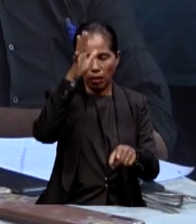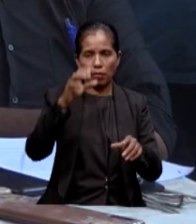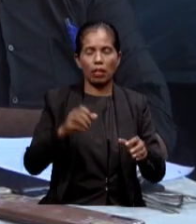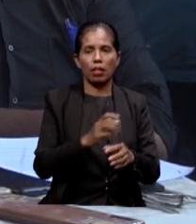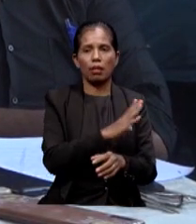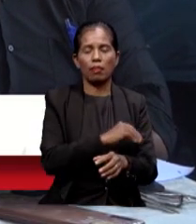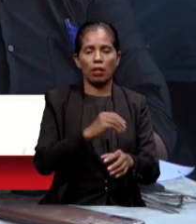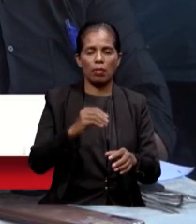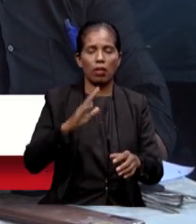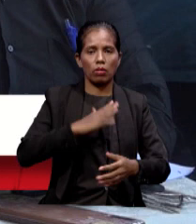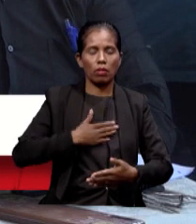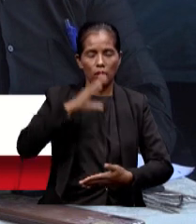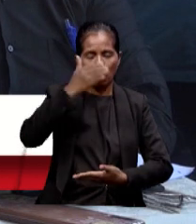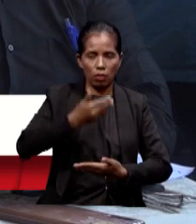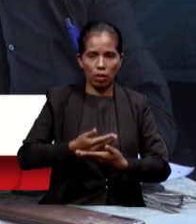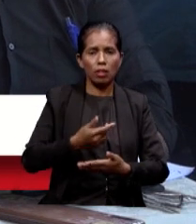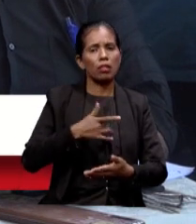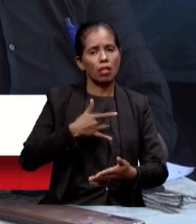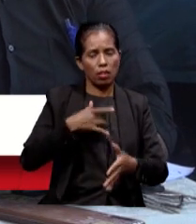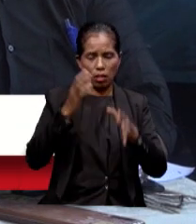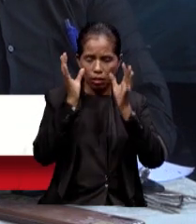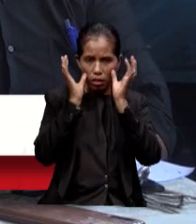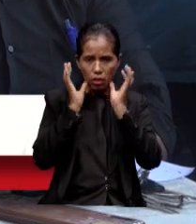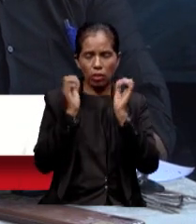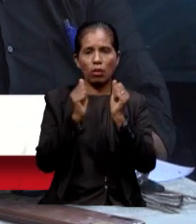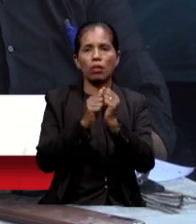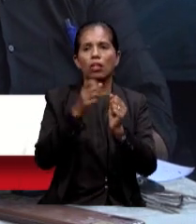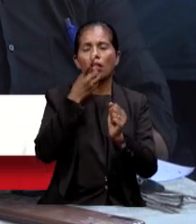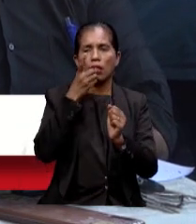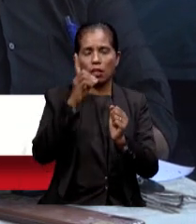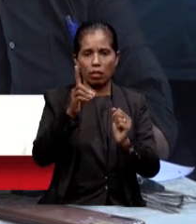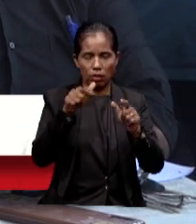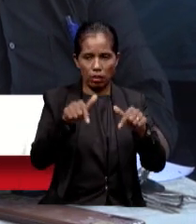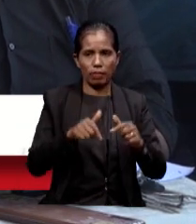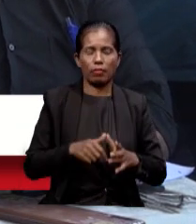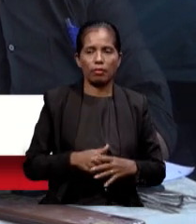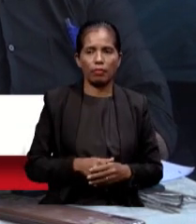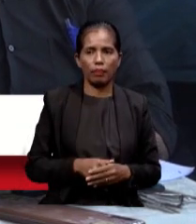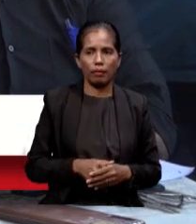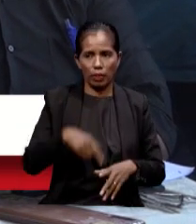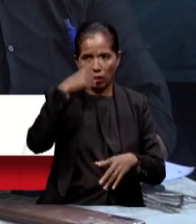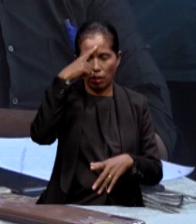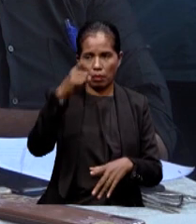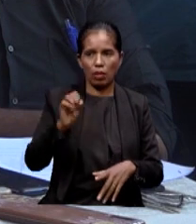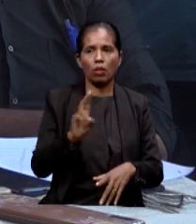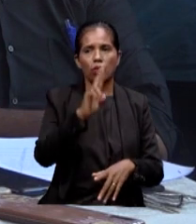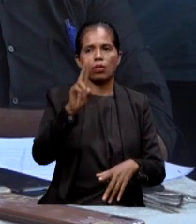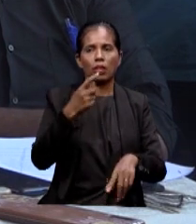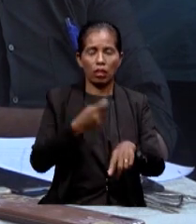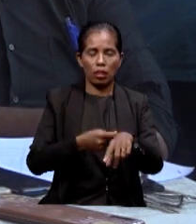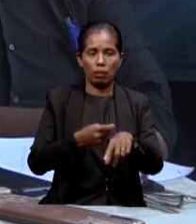sinti tristi tebes ho declaração idane. Tamane atu aproveita tempo